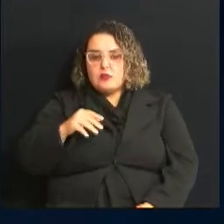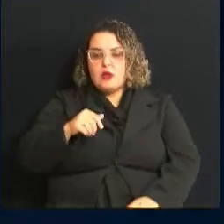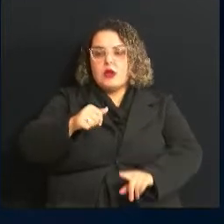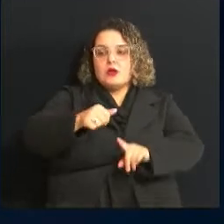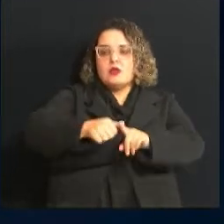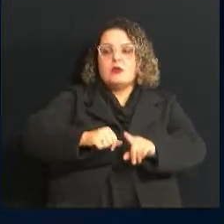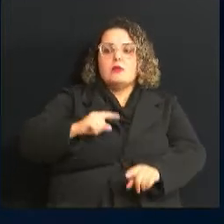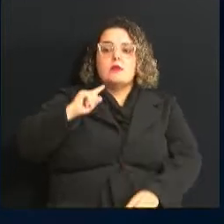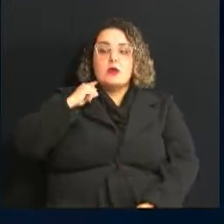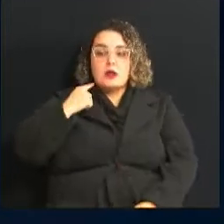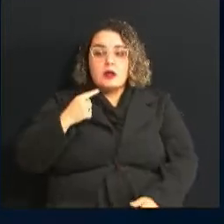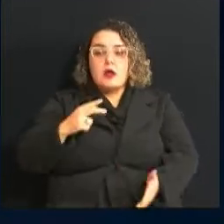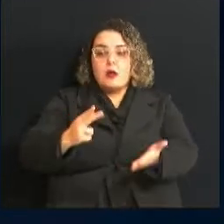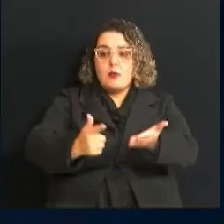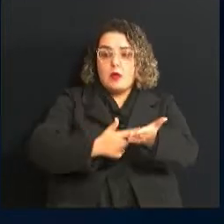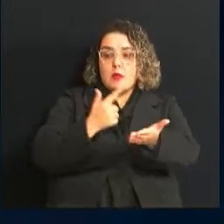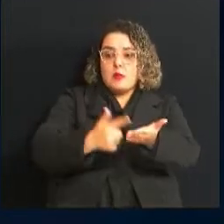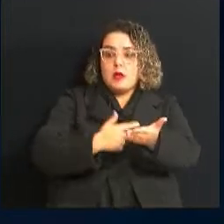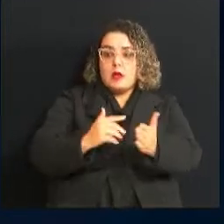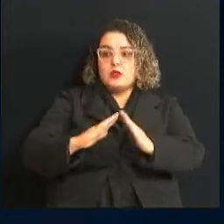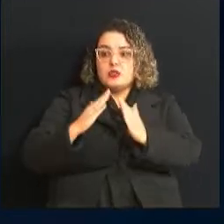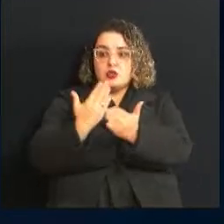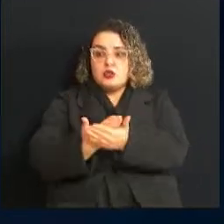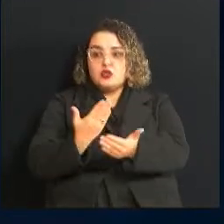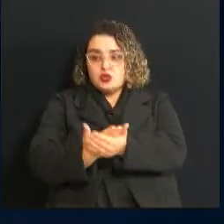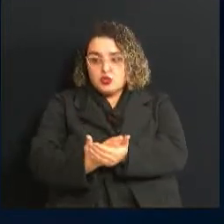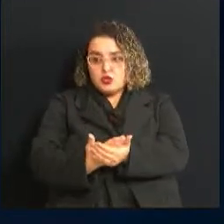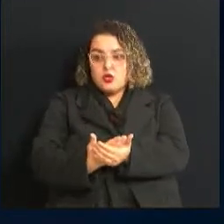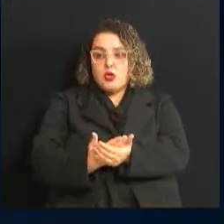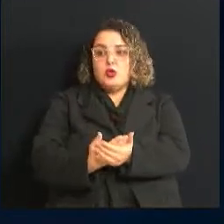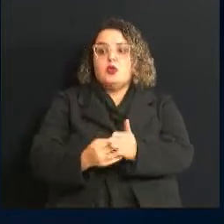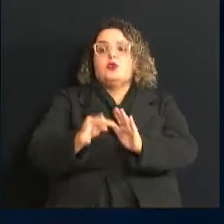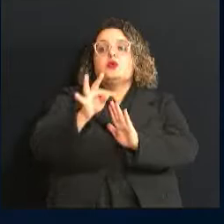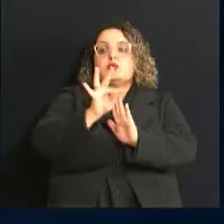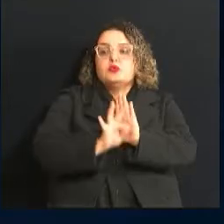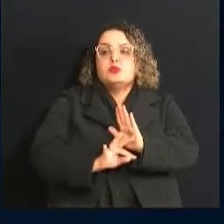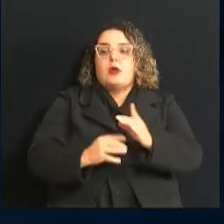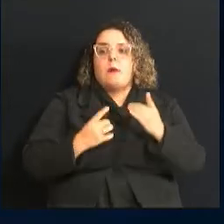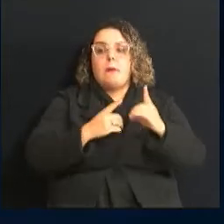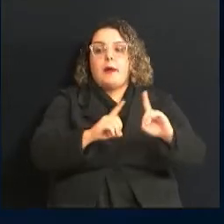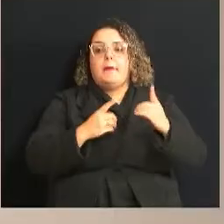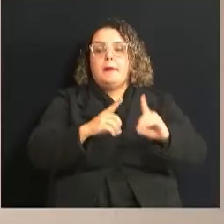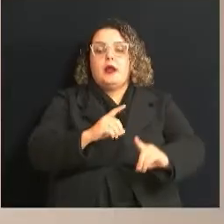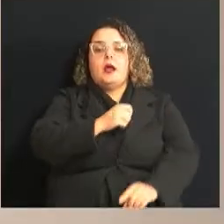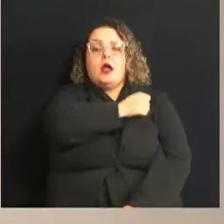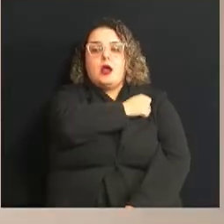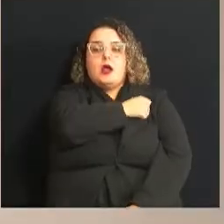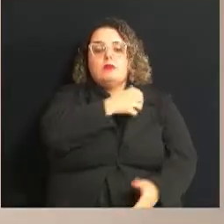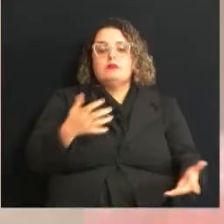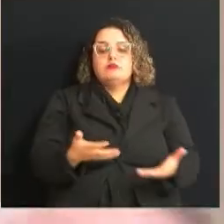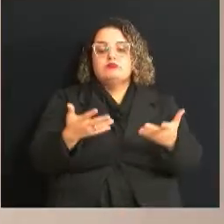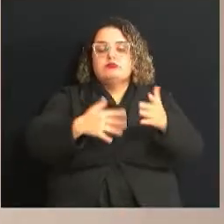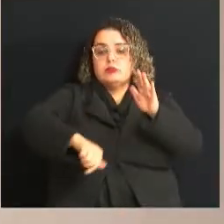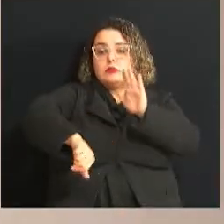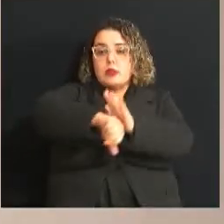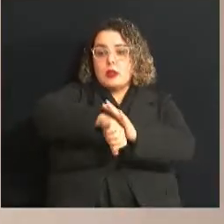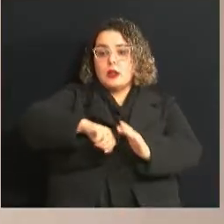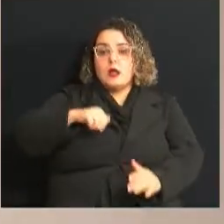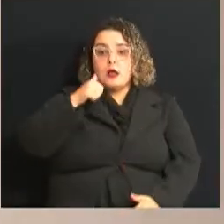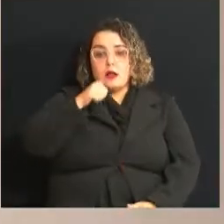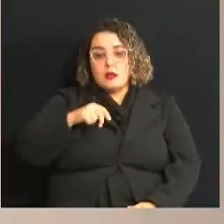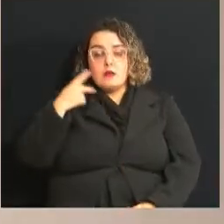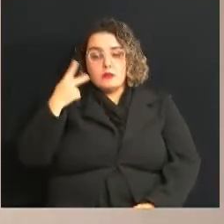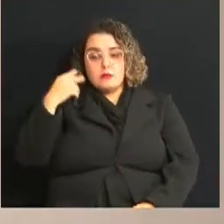em escolas municipais com textos doutrinários e incitar alunos ao crime. Guida Calisto rebateu